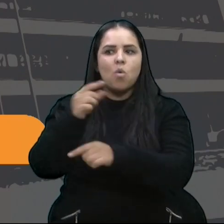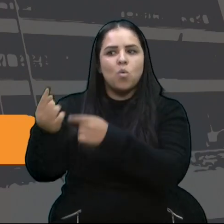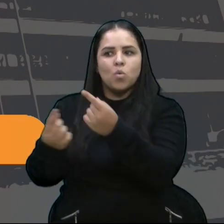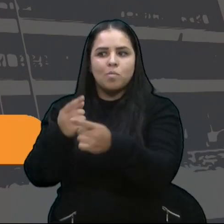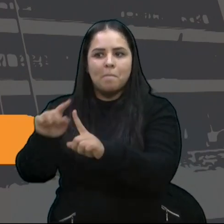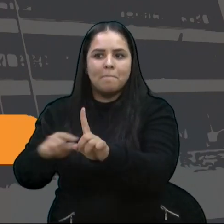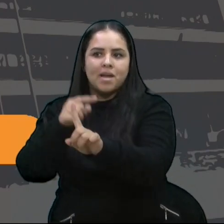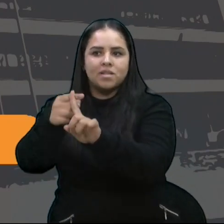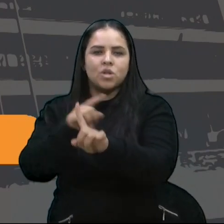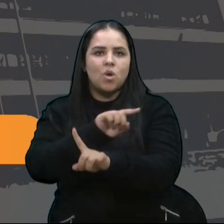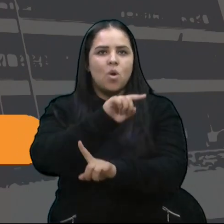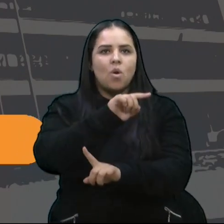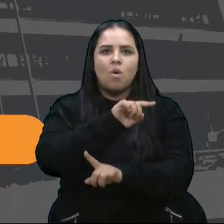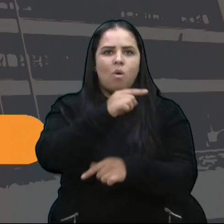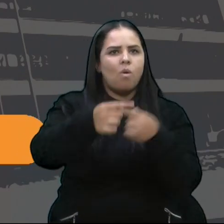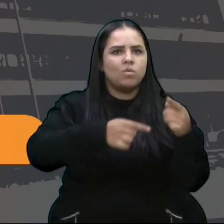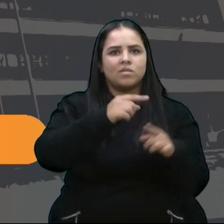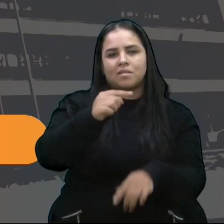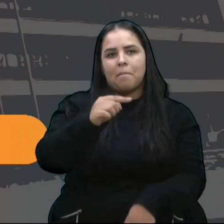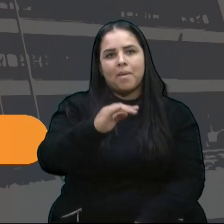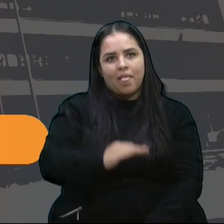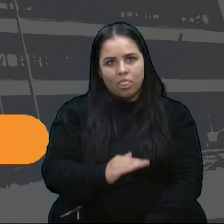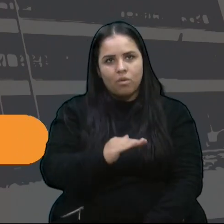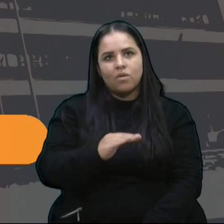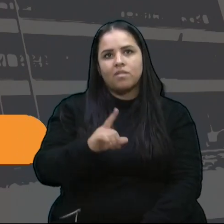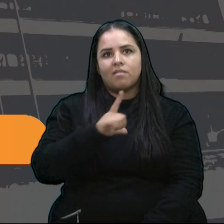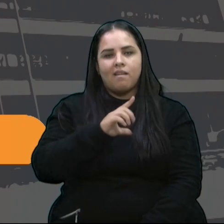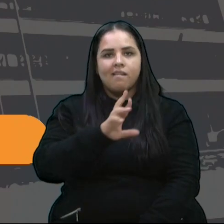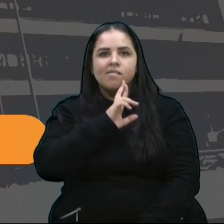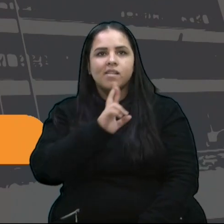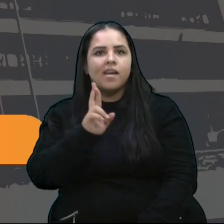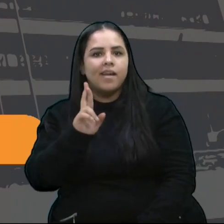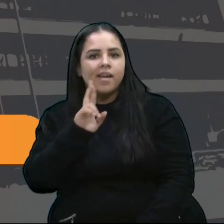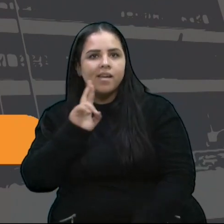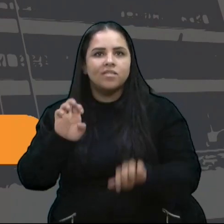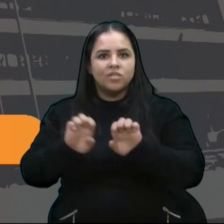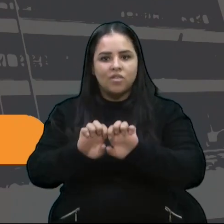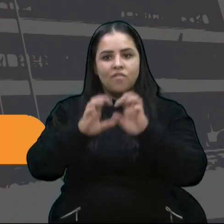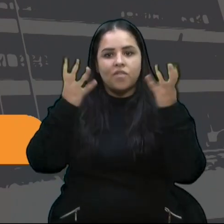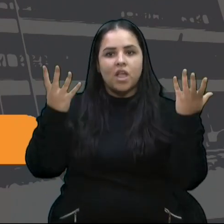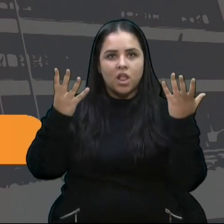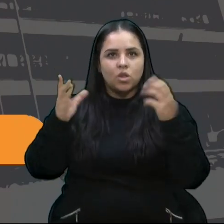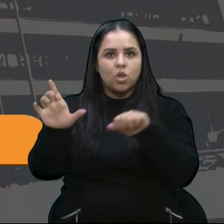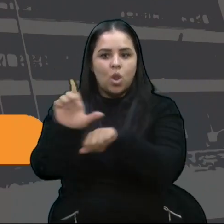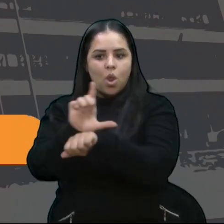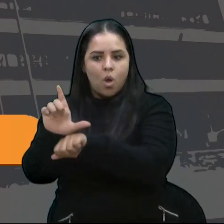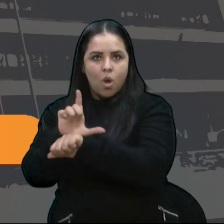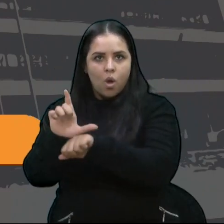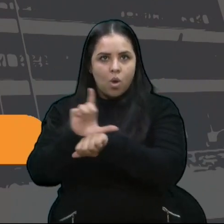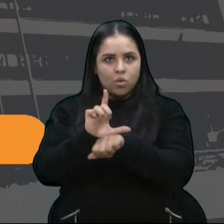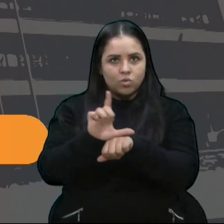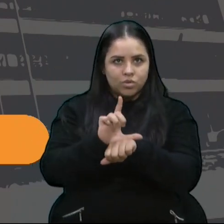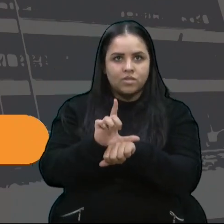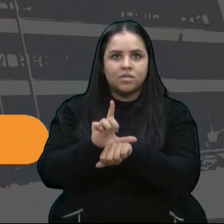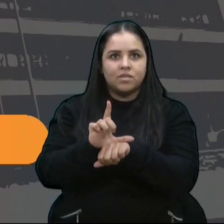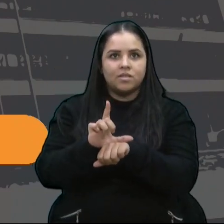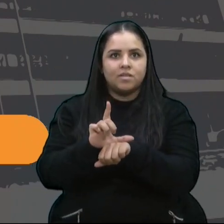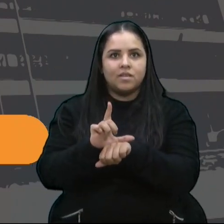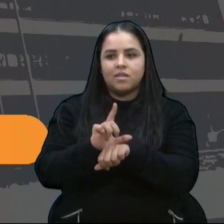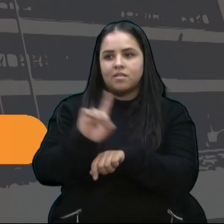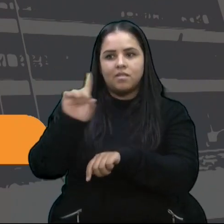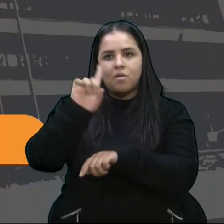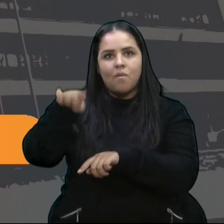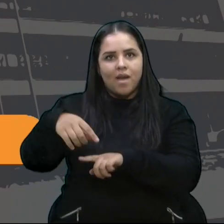segmentos, como restaurante, pessoal de eventos, as lojas que não eram prioritárias